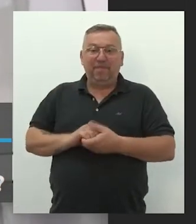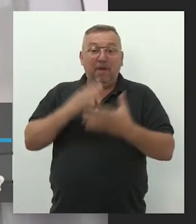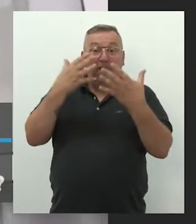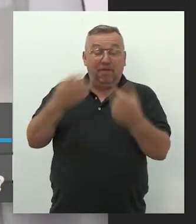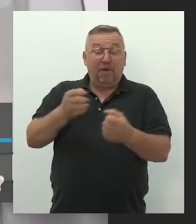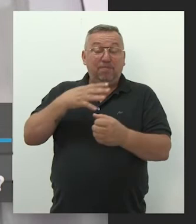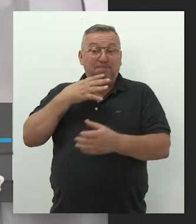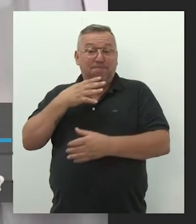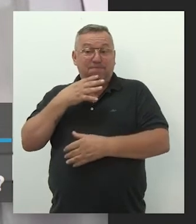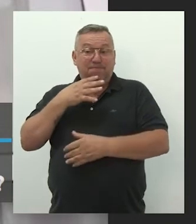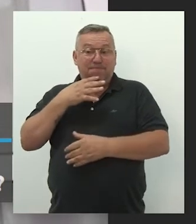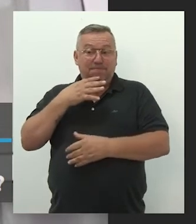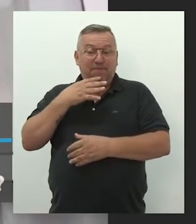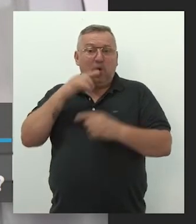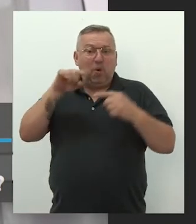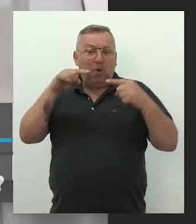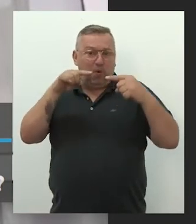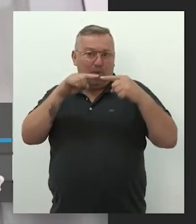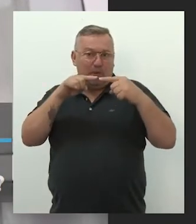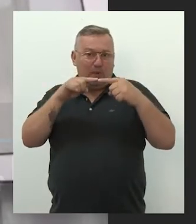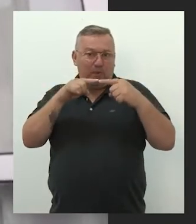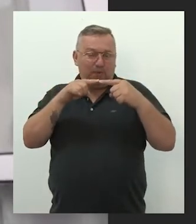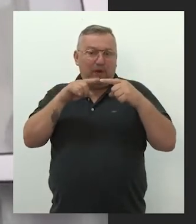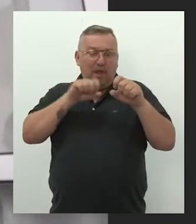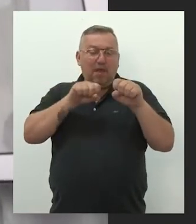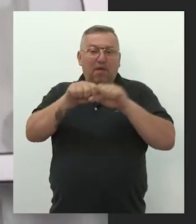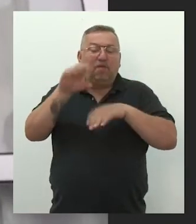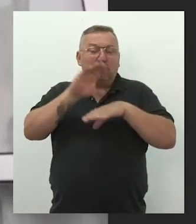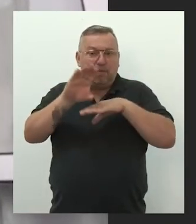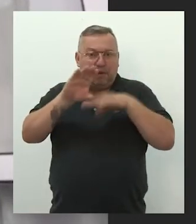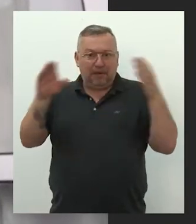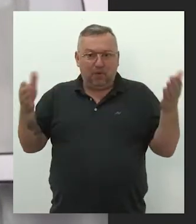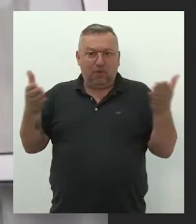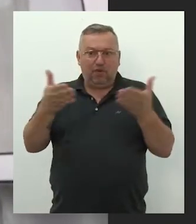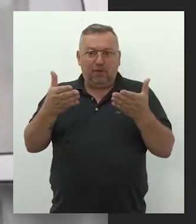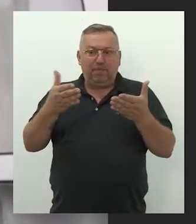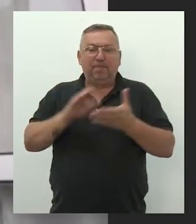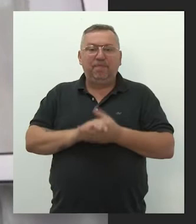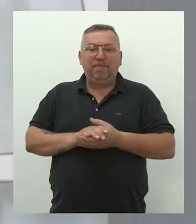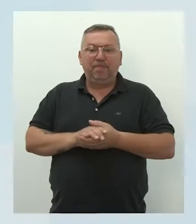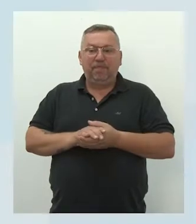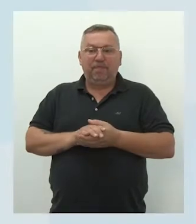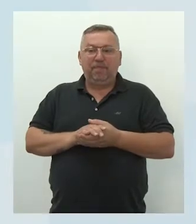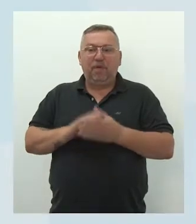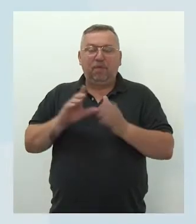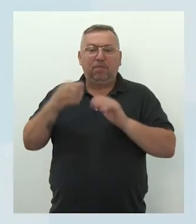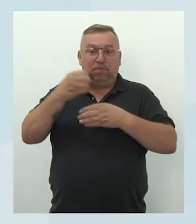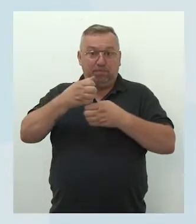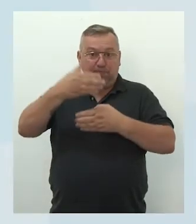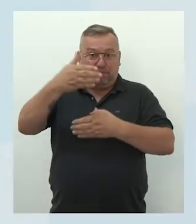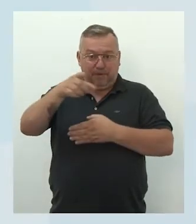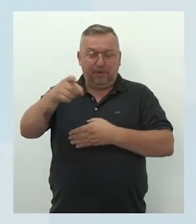conhecer os objetivos dessa formação de hoje, né? Você pode pôr o slide para mim na